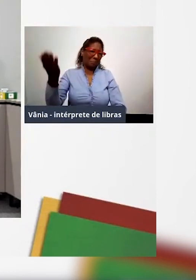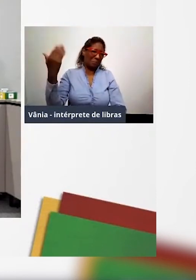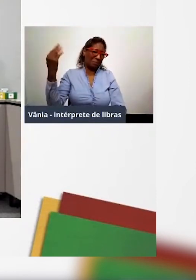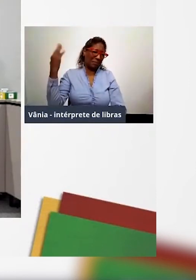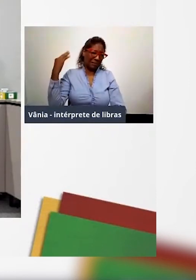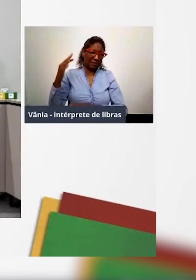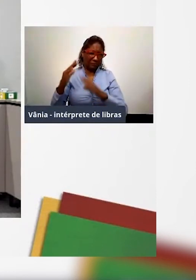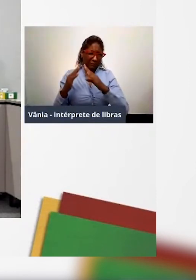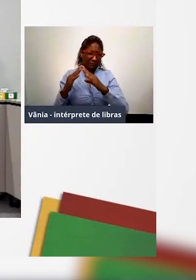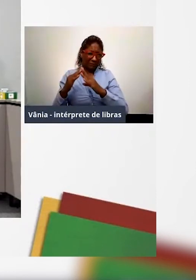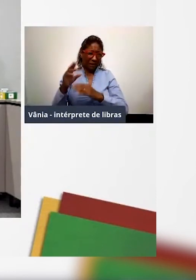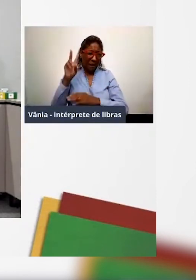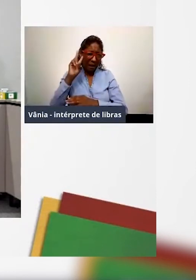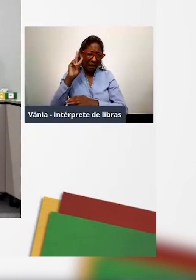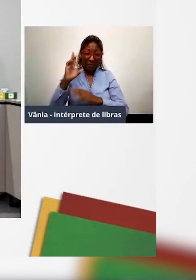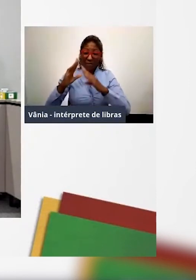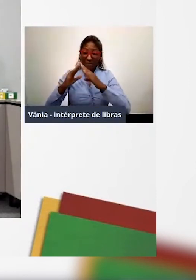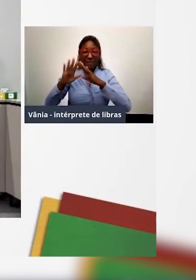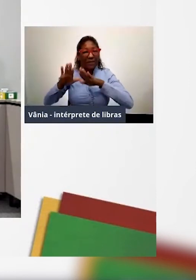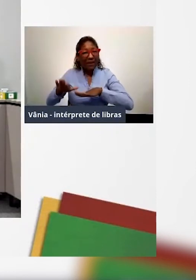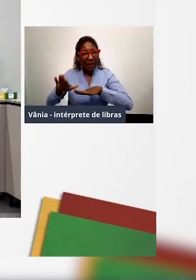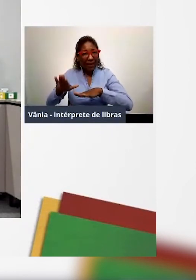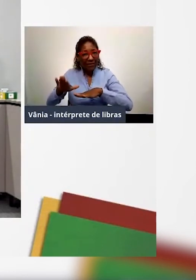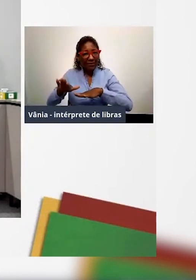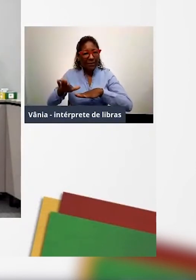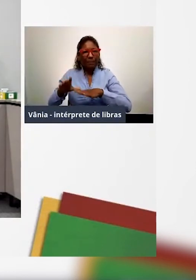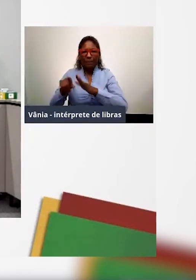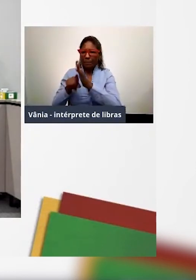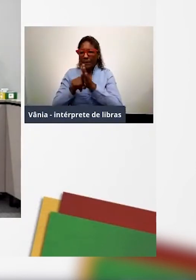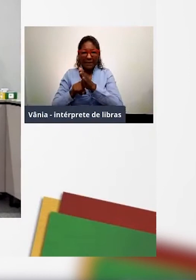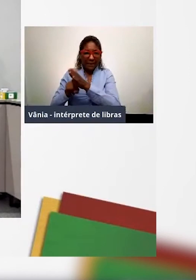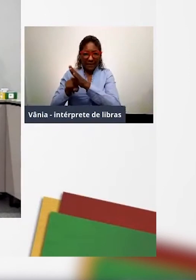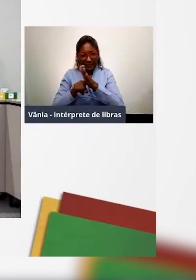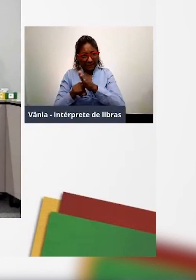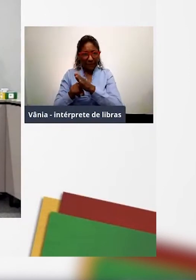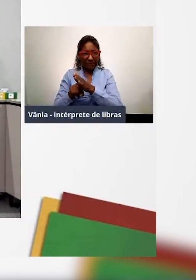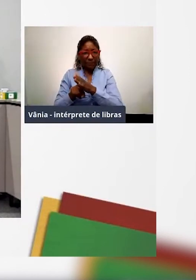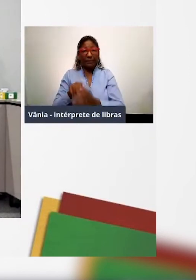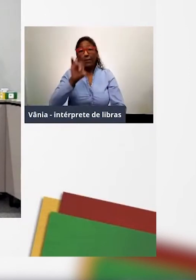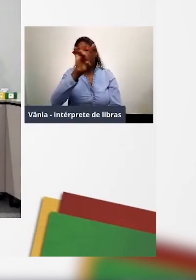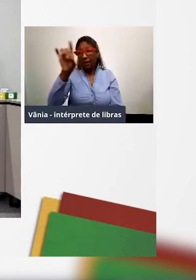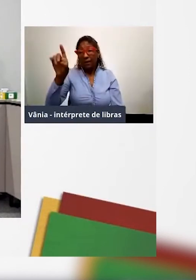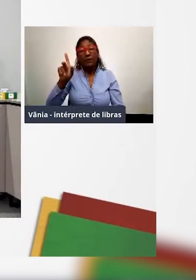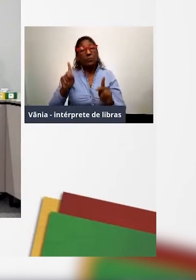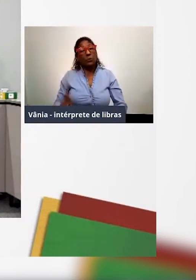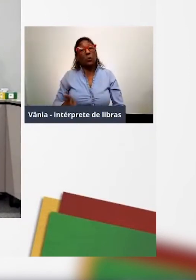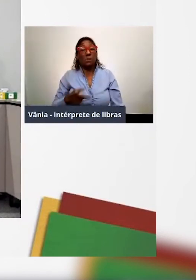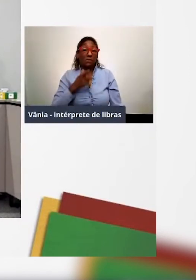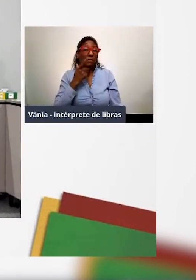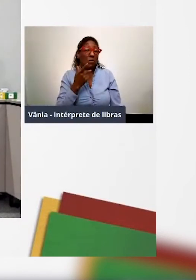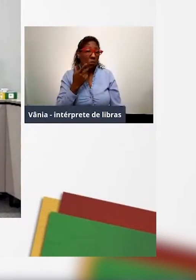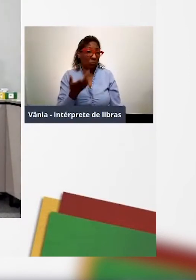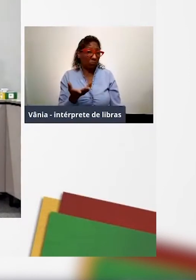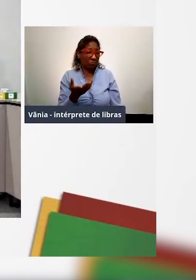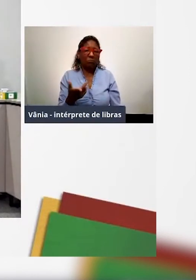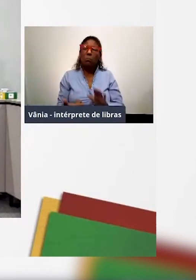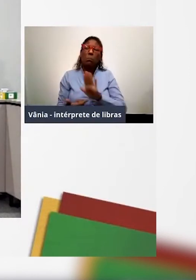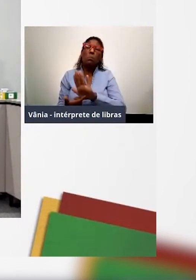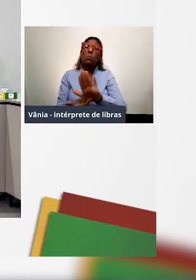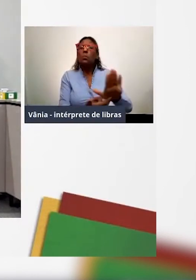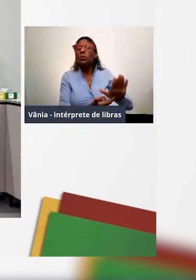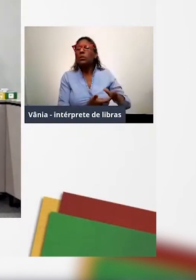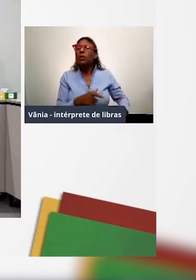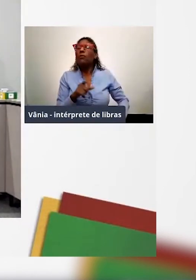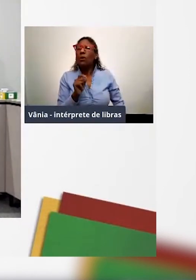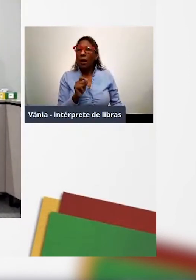pandemia, pela pesquisa que foi feita, com a declaração de cada um, mostrando